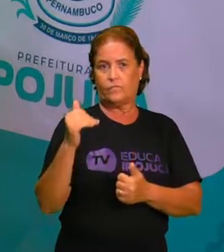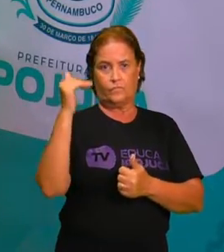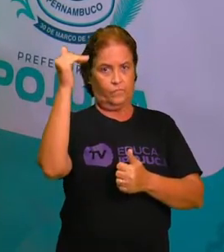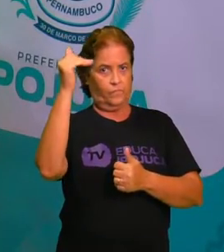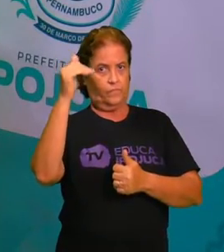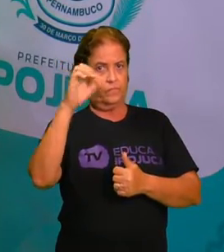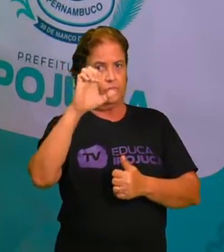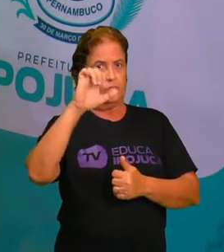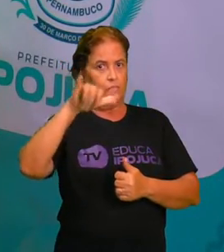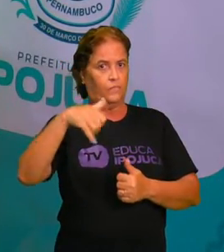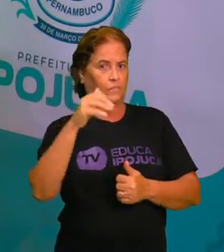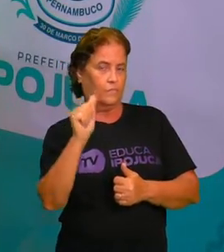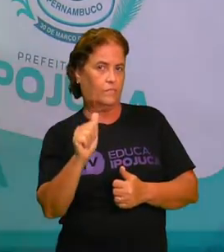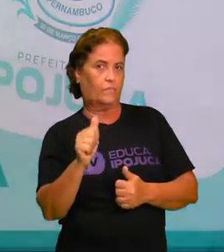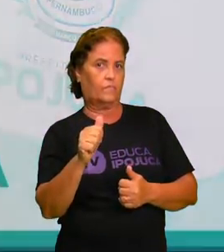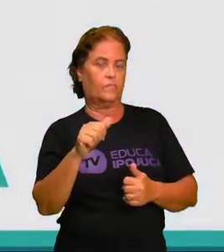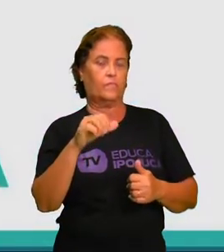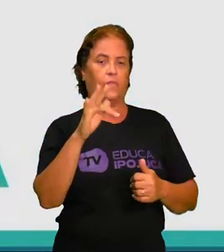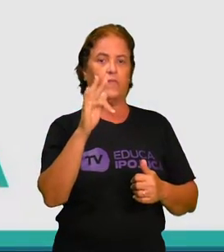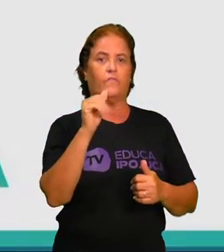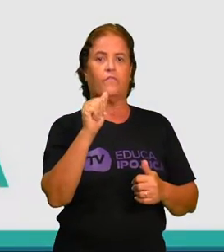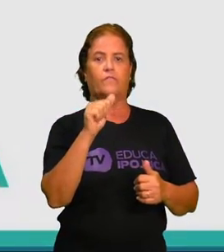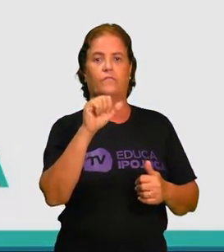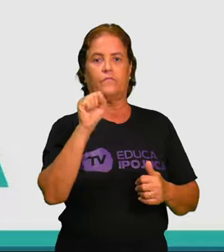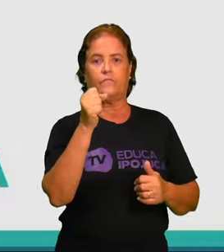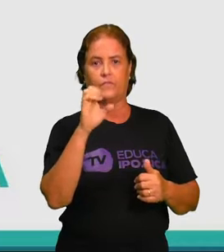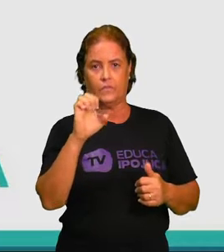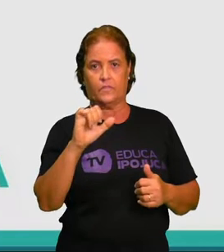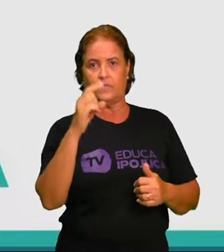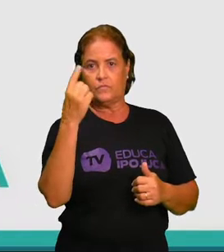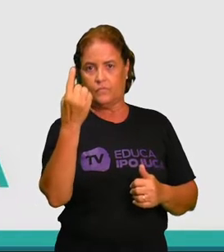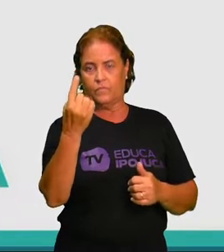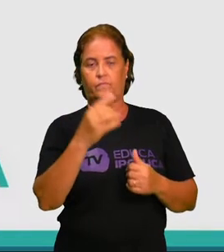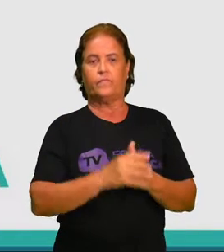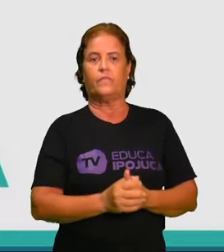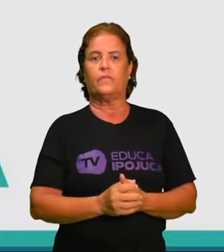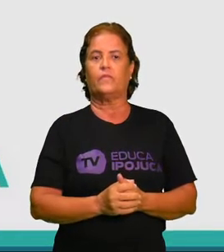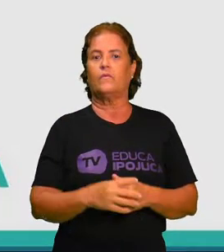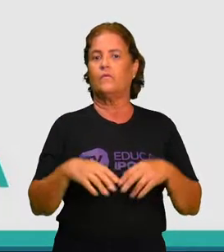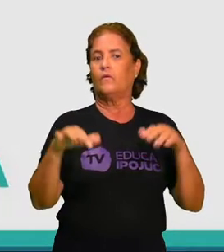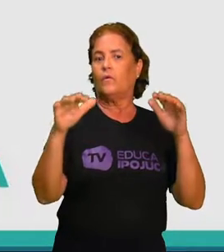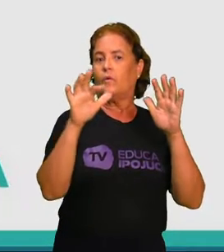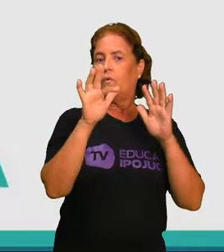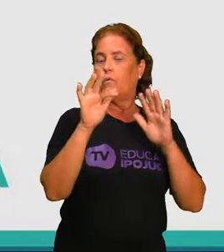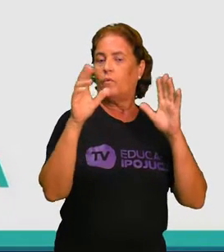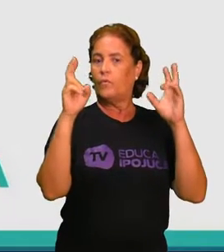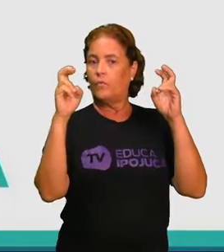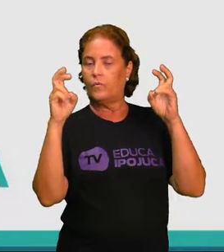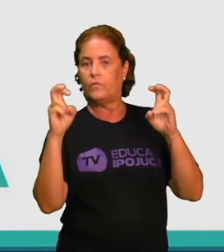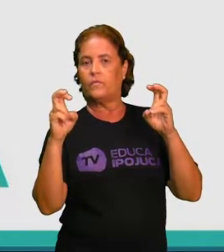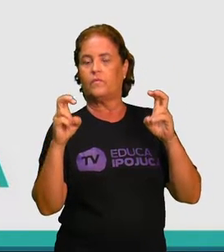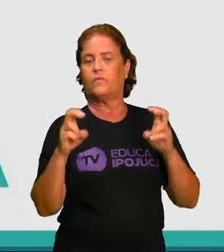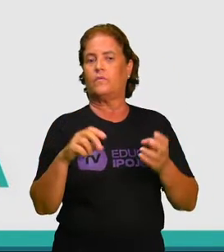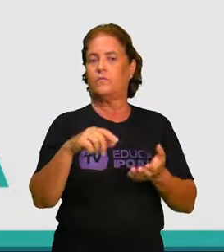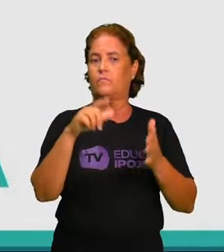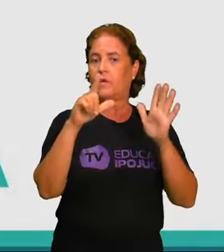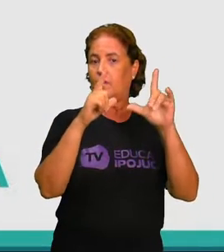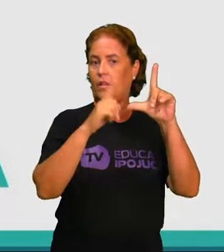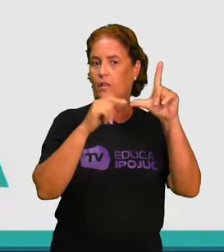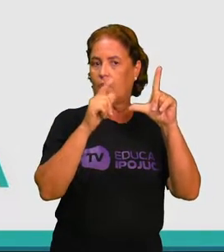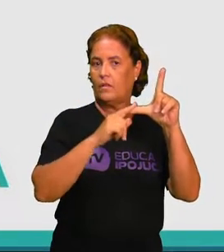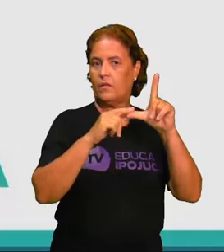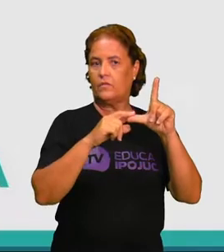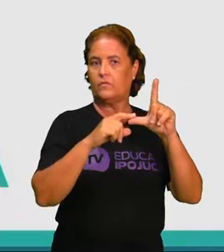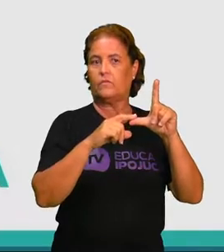adultos EJA da fase 1 Portanto o nosso tema da aula letras do alfabeto